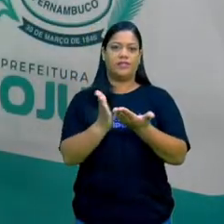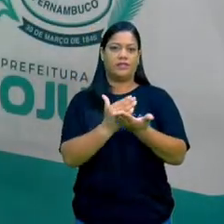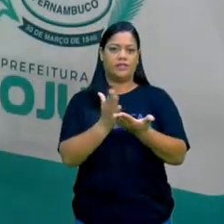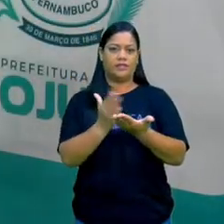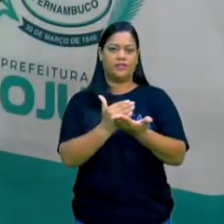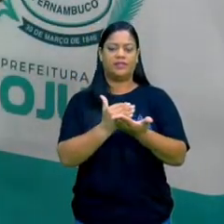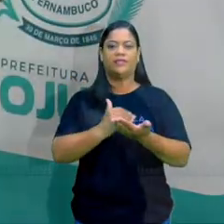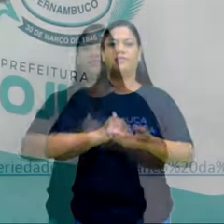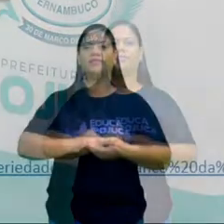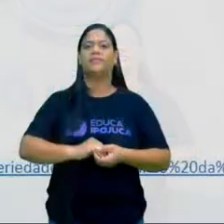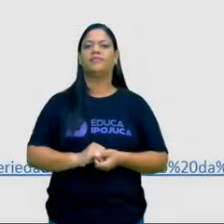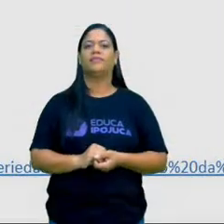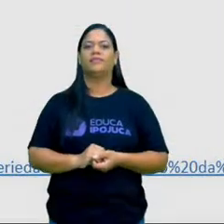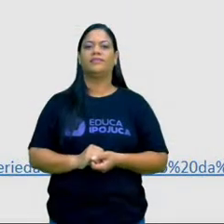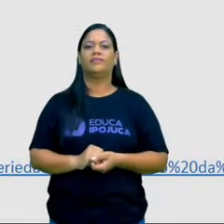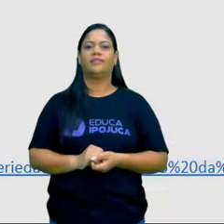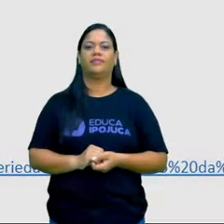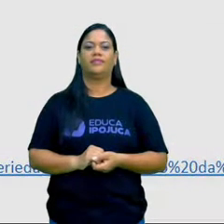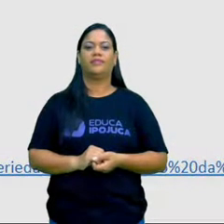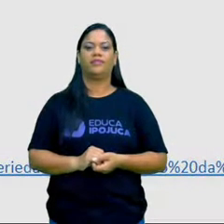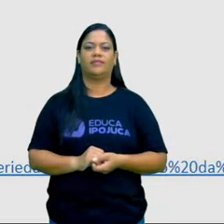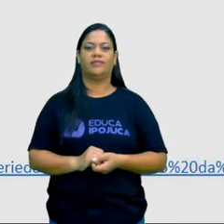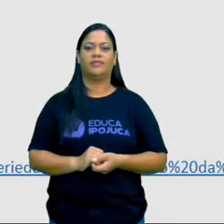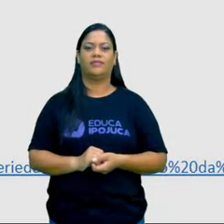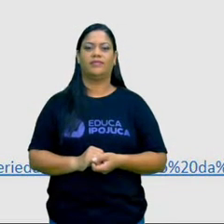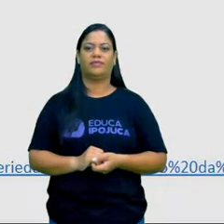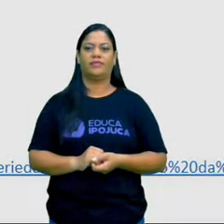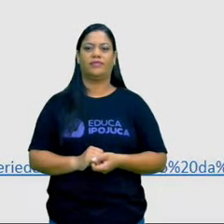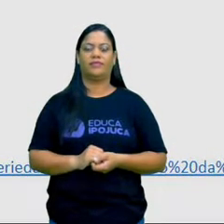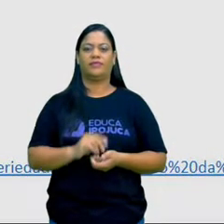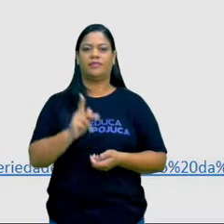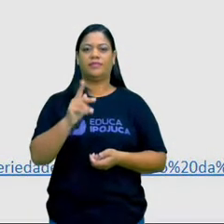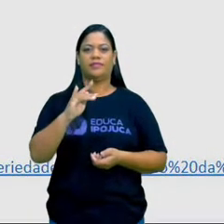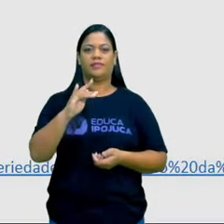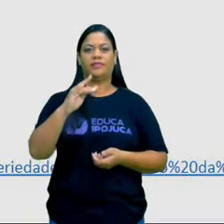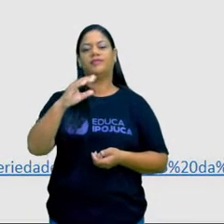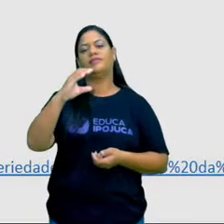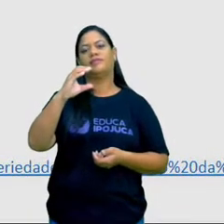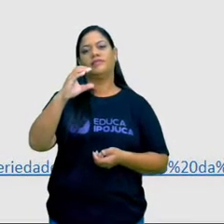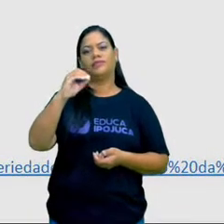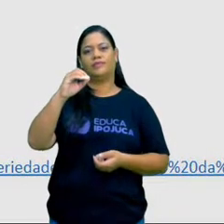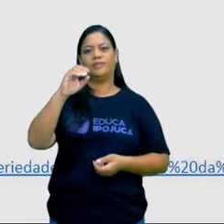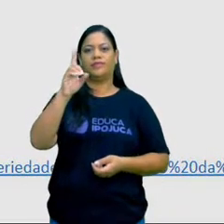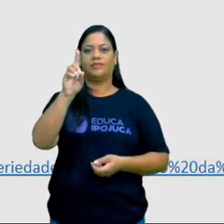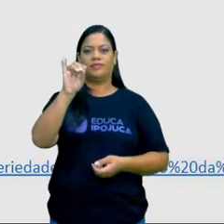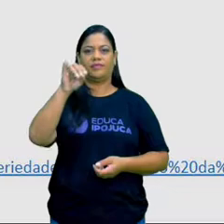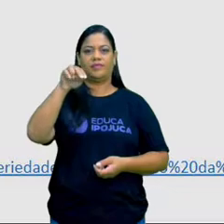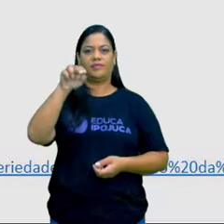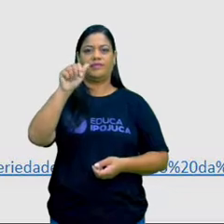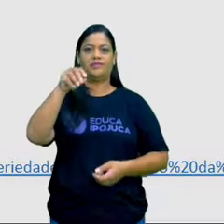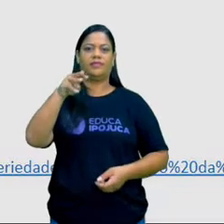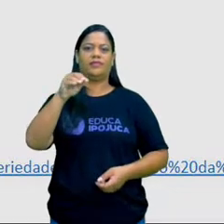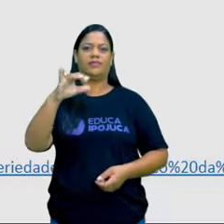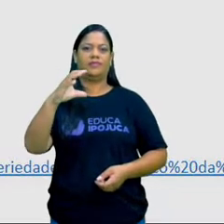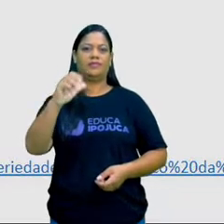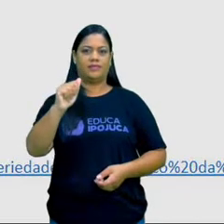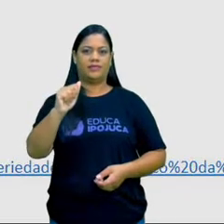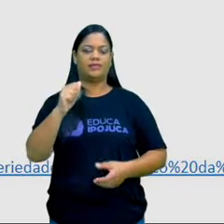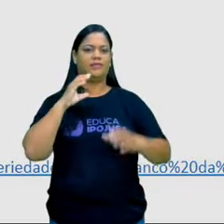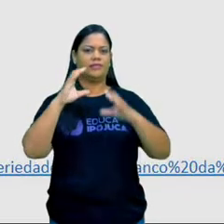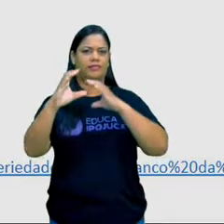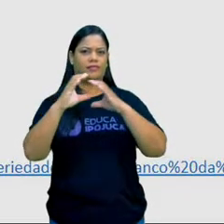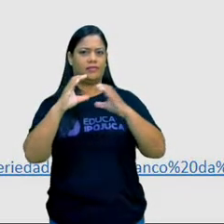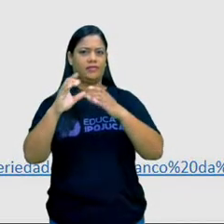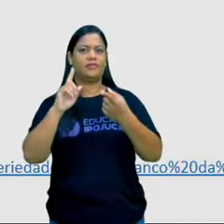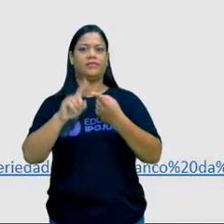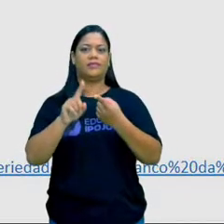citação de um livro, que é no livro Psicodinâmica das Cores em Comunicação, onde relata